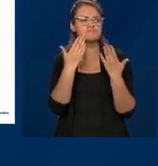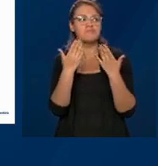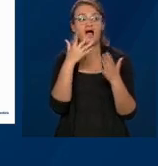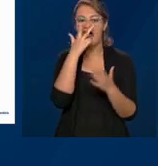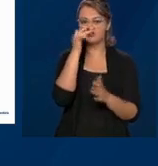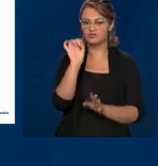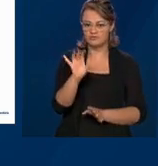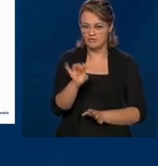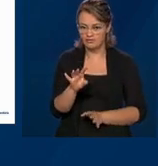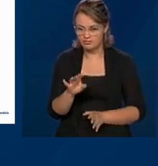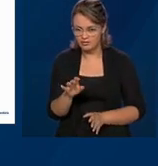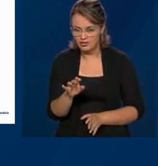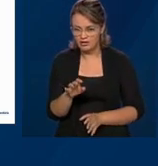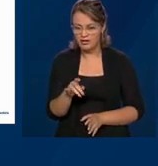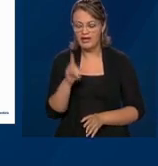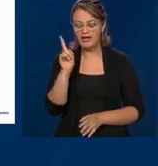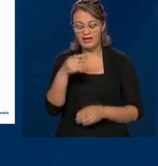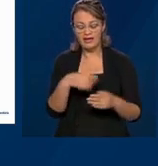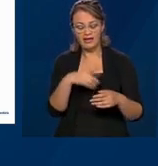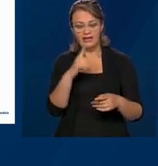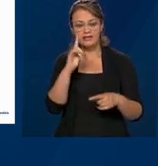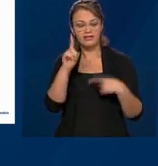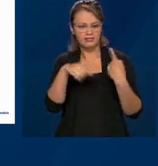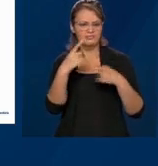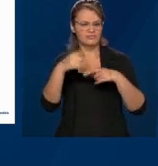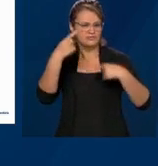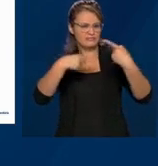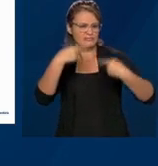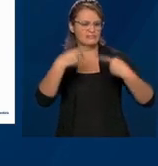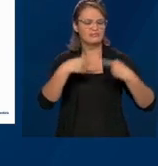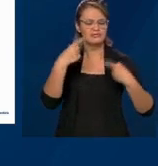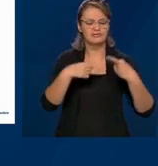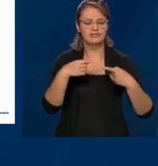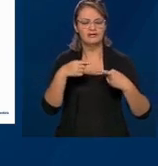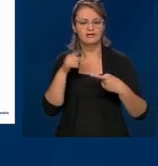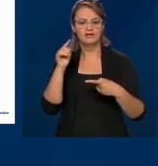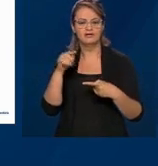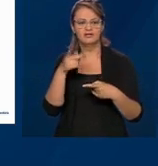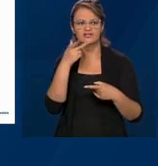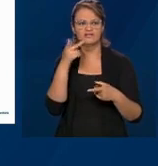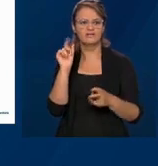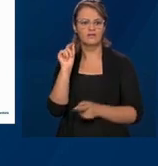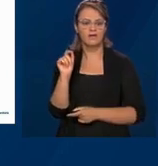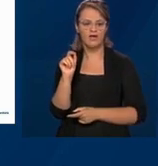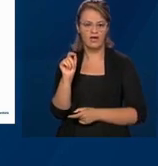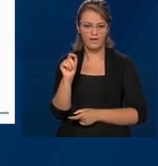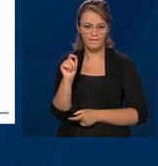poder ser alegados em bula. E essa é uma discussão que a gente tem feito